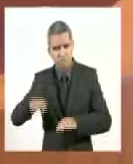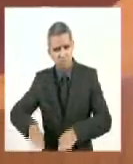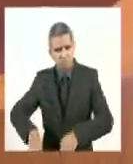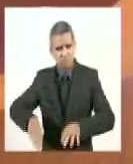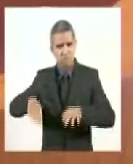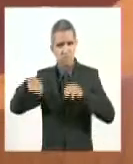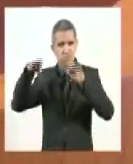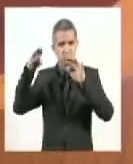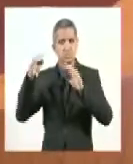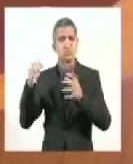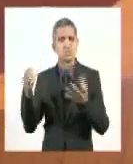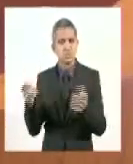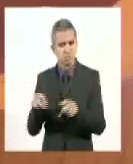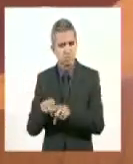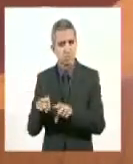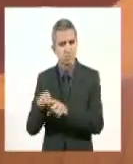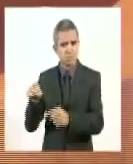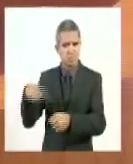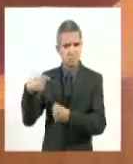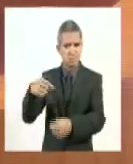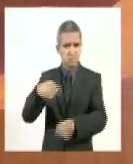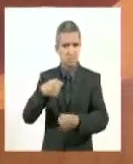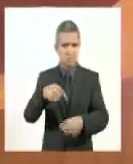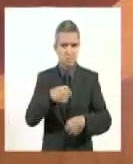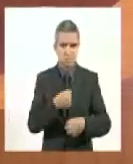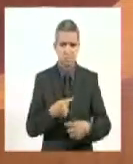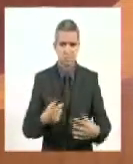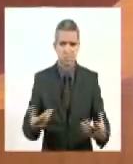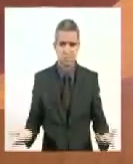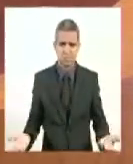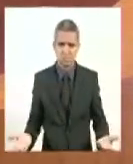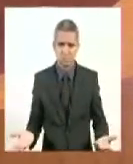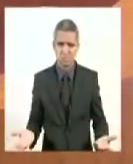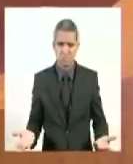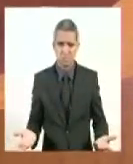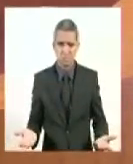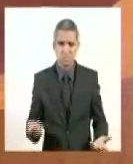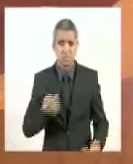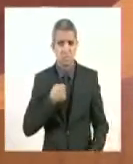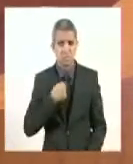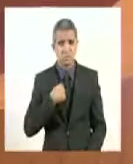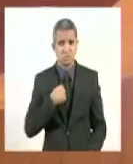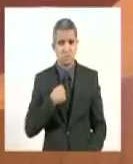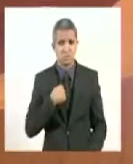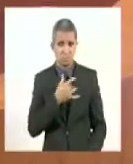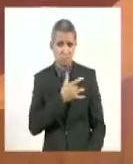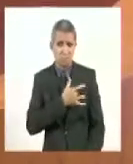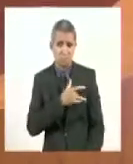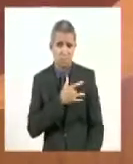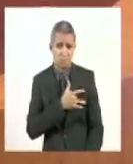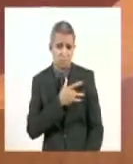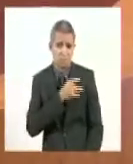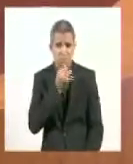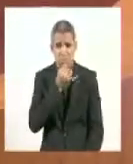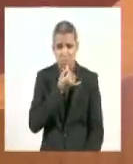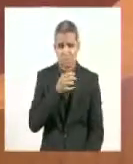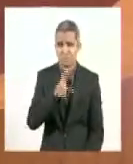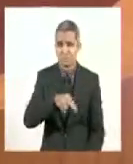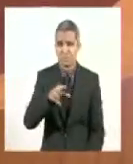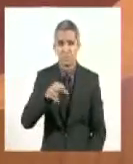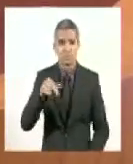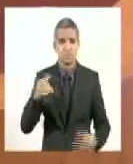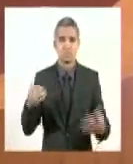sou atacada diariamente. Então, nunca levei isso para o lado pessoal. Nunca